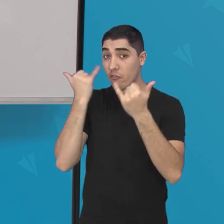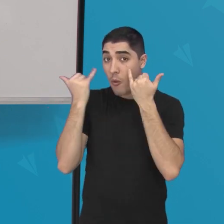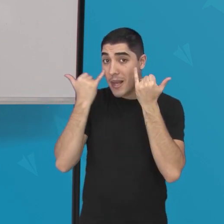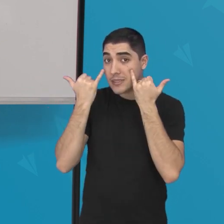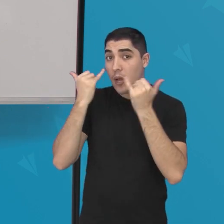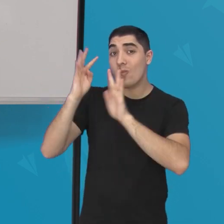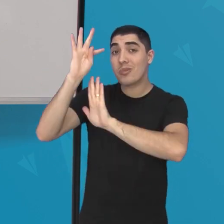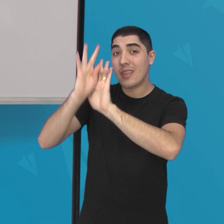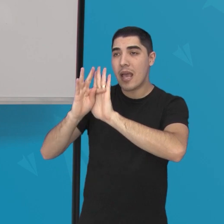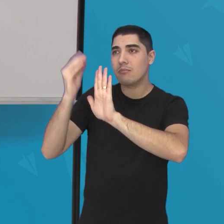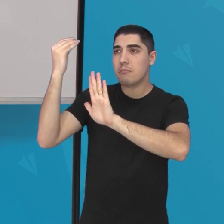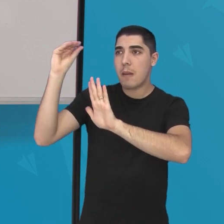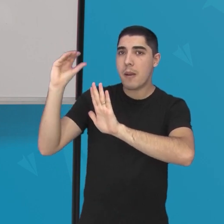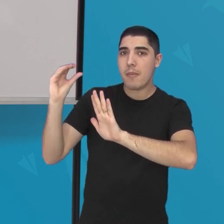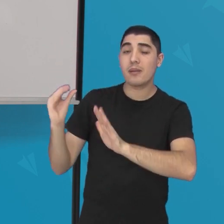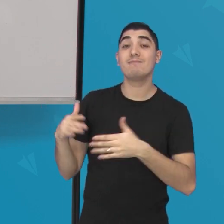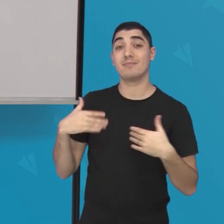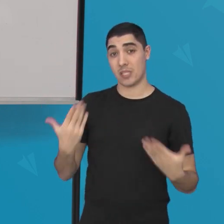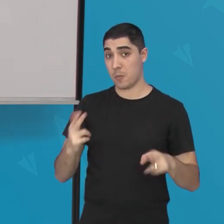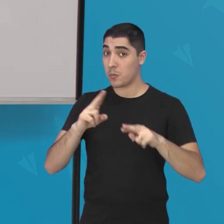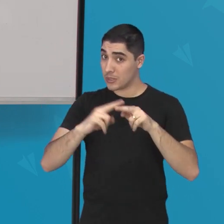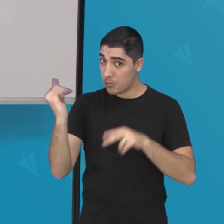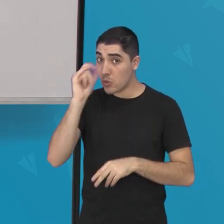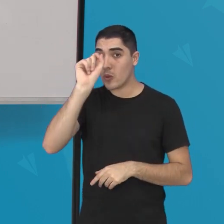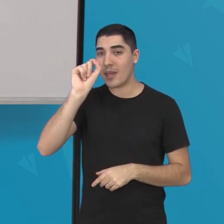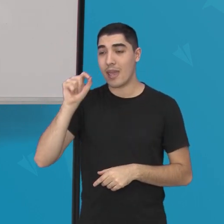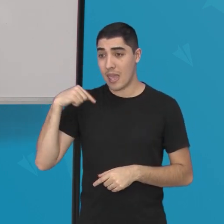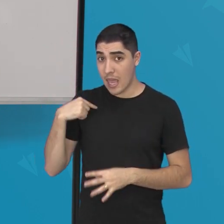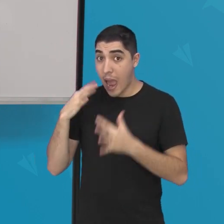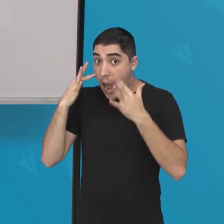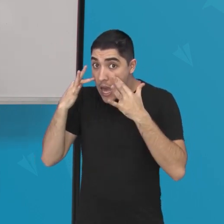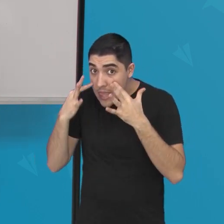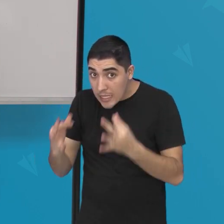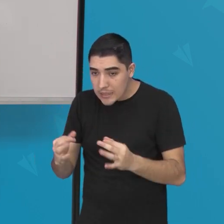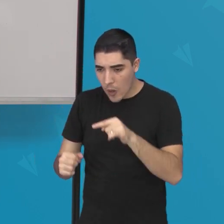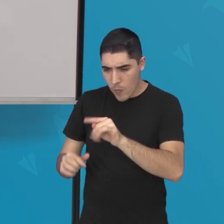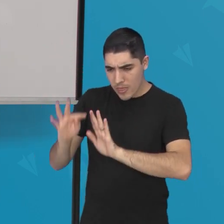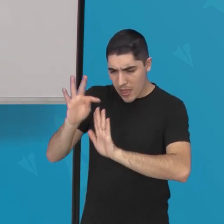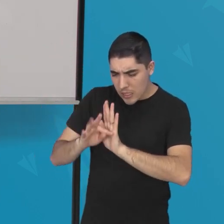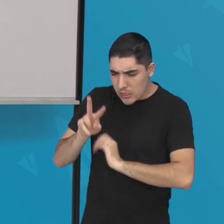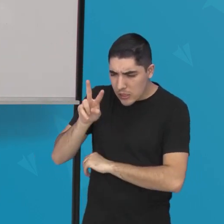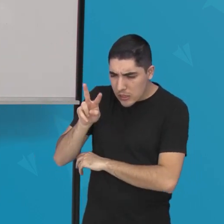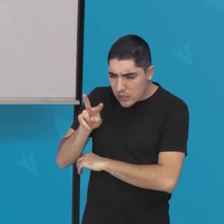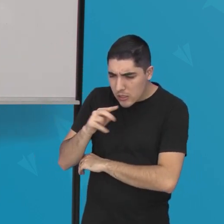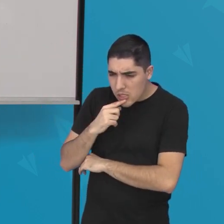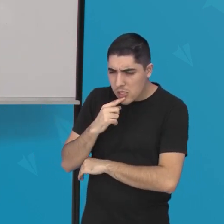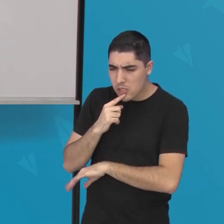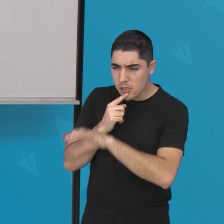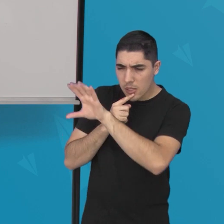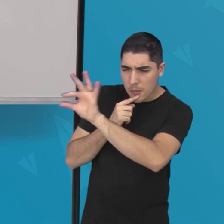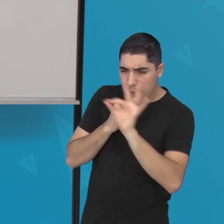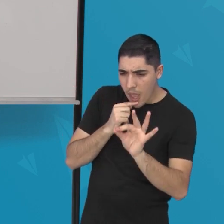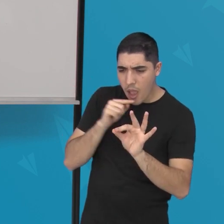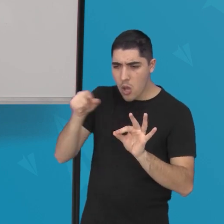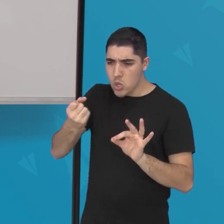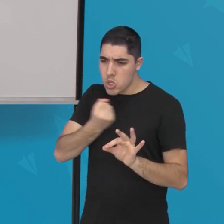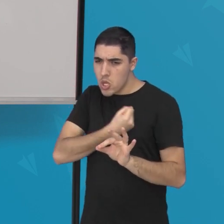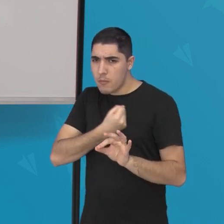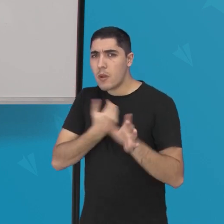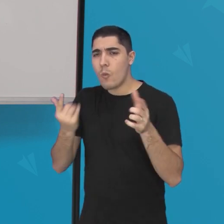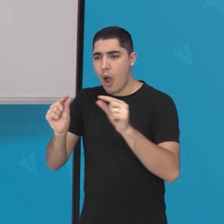dadas ao longo do texto. Então, é fundamental que você leia o texto com atenção, vá pescando no